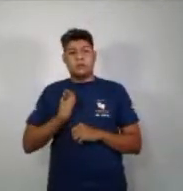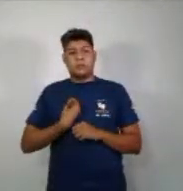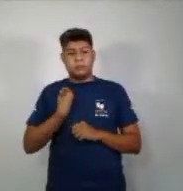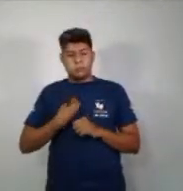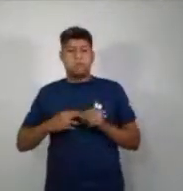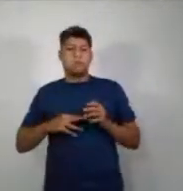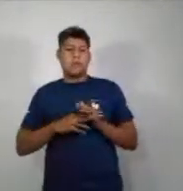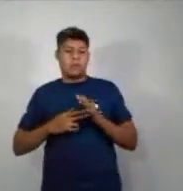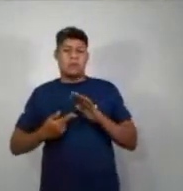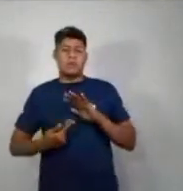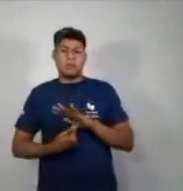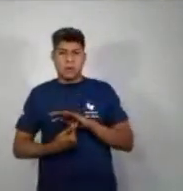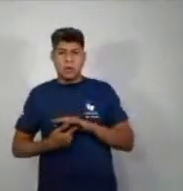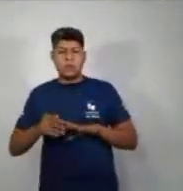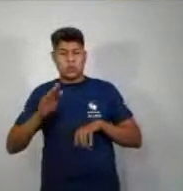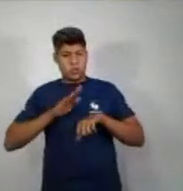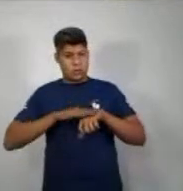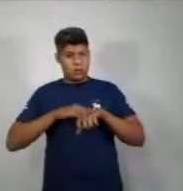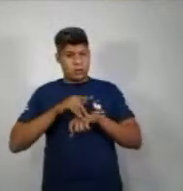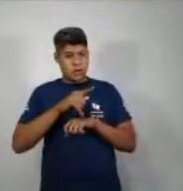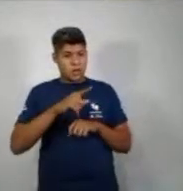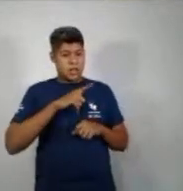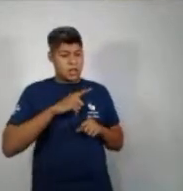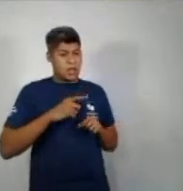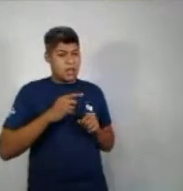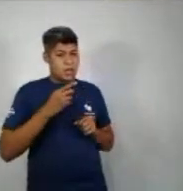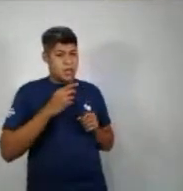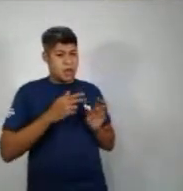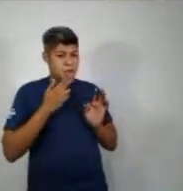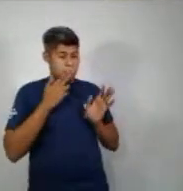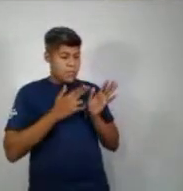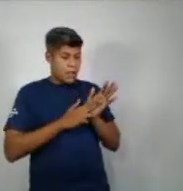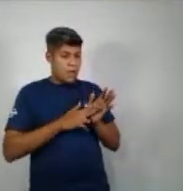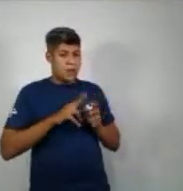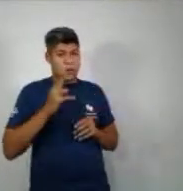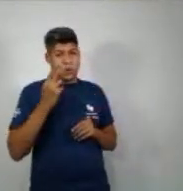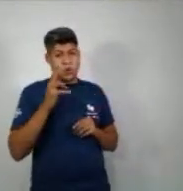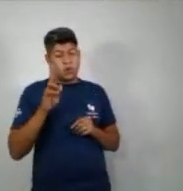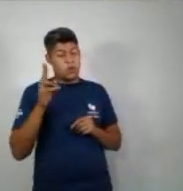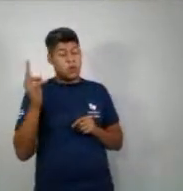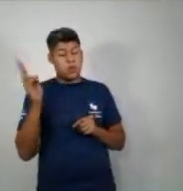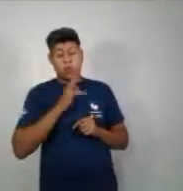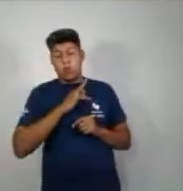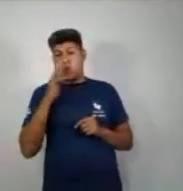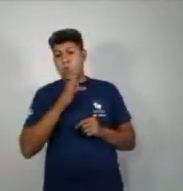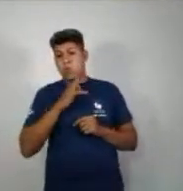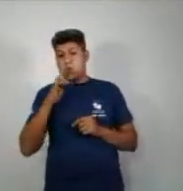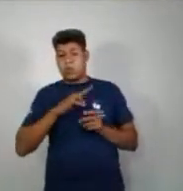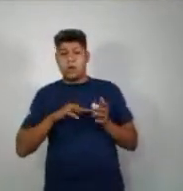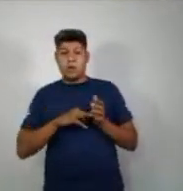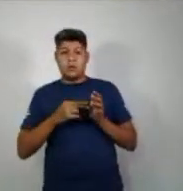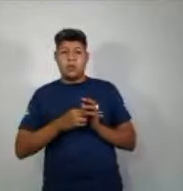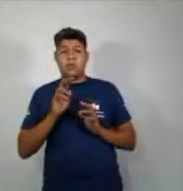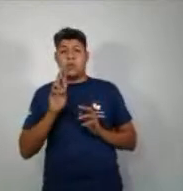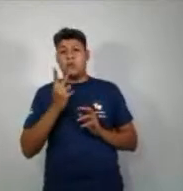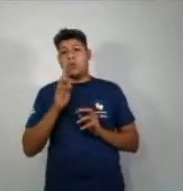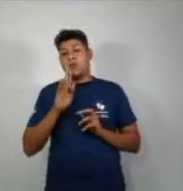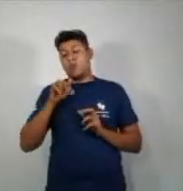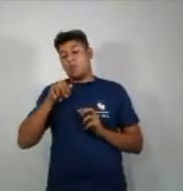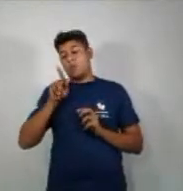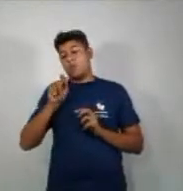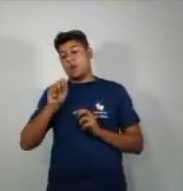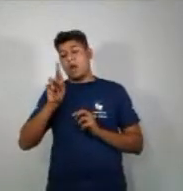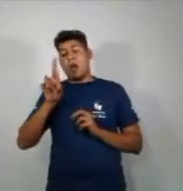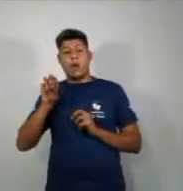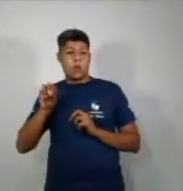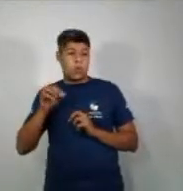tradução, chama ele, que tem uma carta urgente para ser traduzida do húngaro, porque a censura do Essa